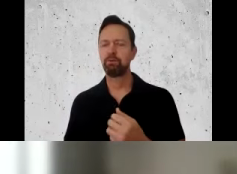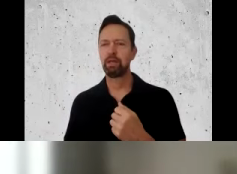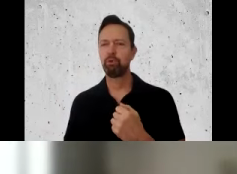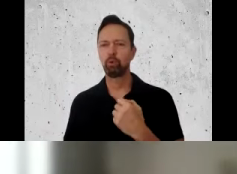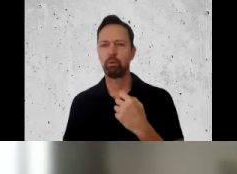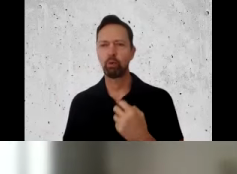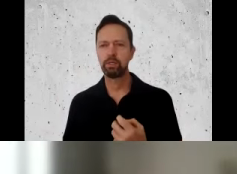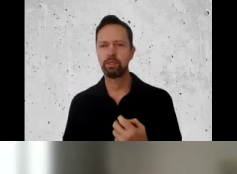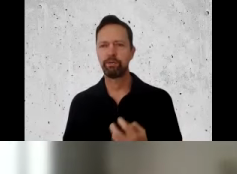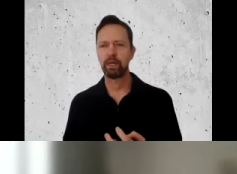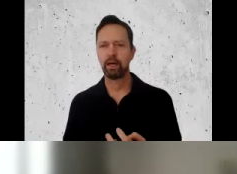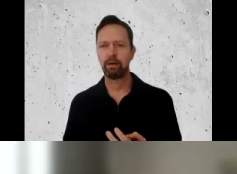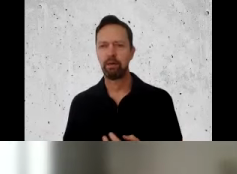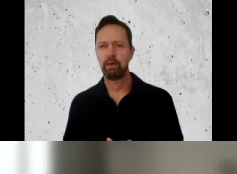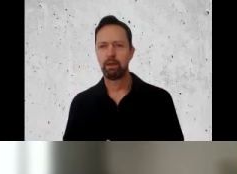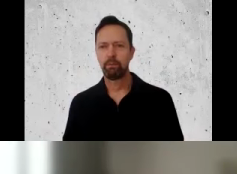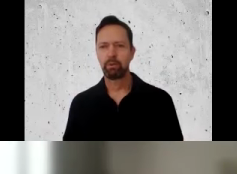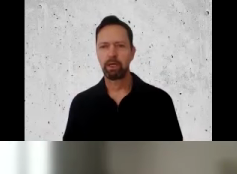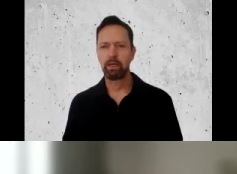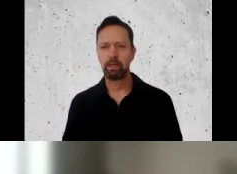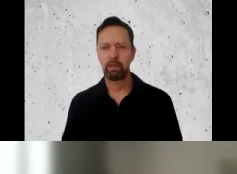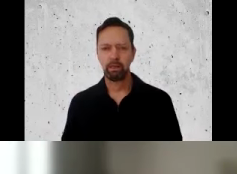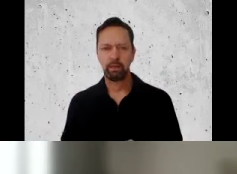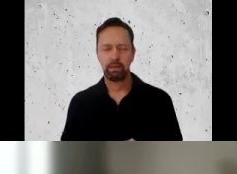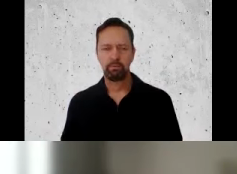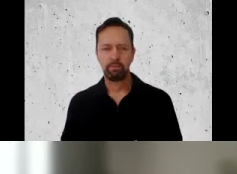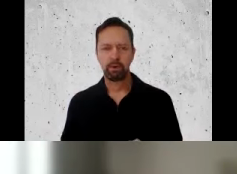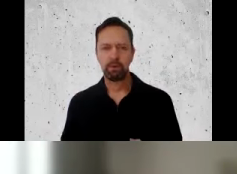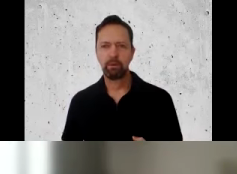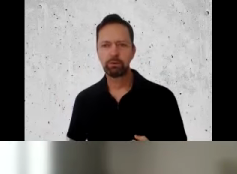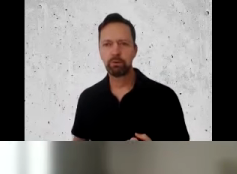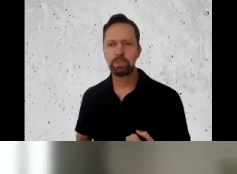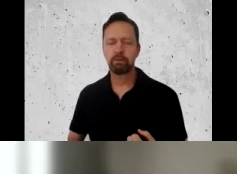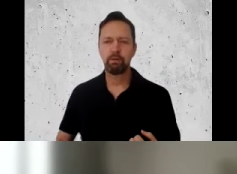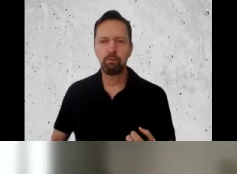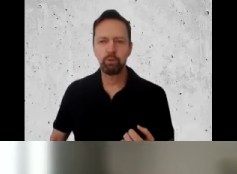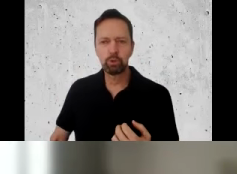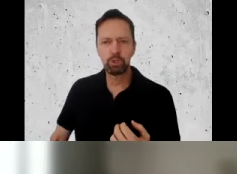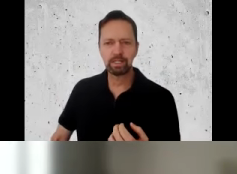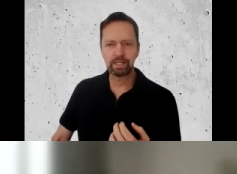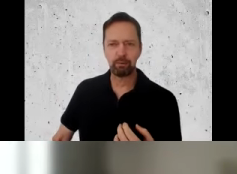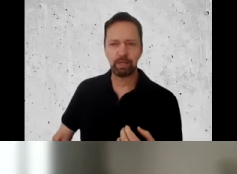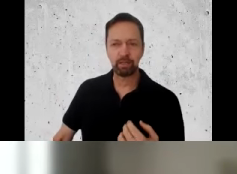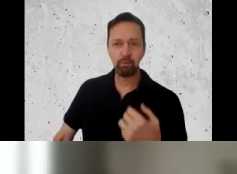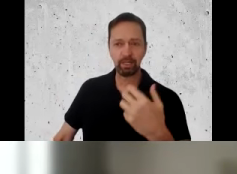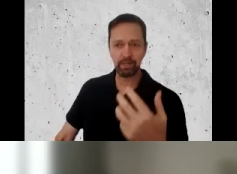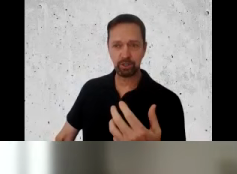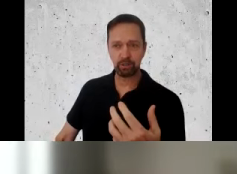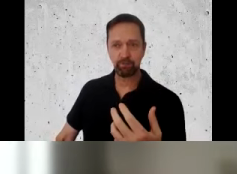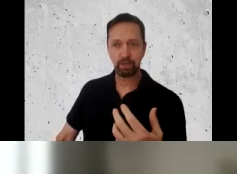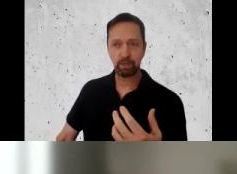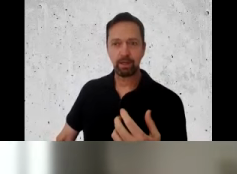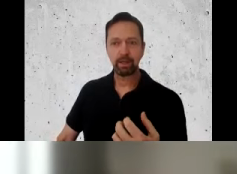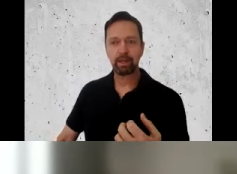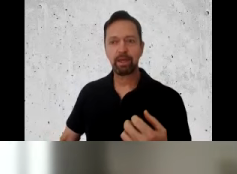de transação não tem muito como quantificar, porque os custos, tem muito custo de transação que é tão